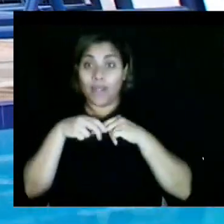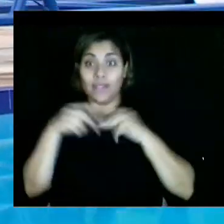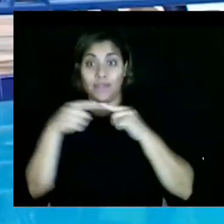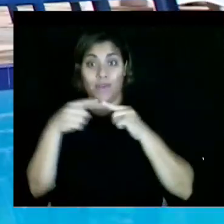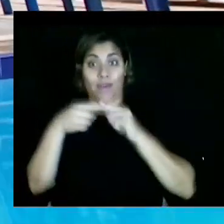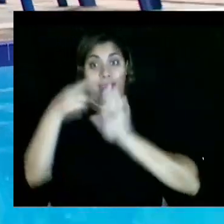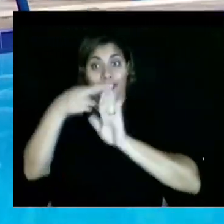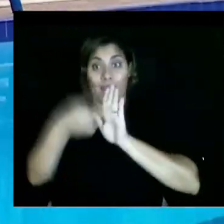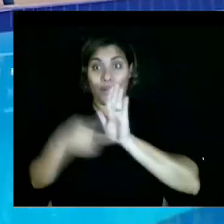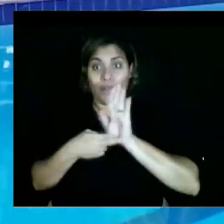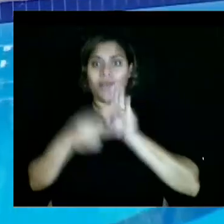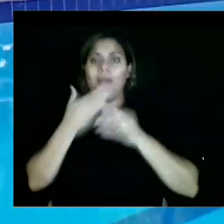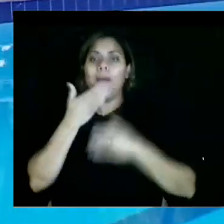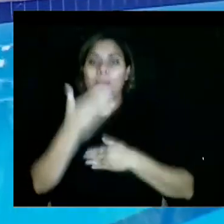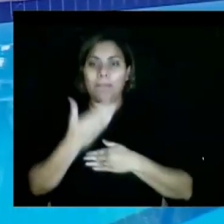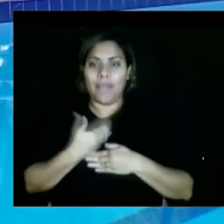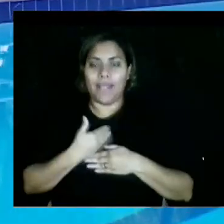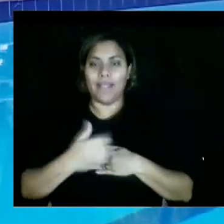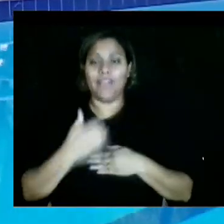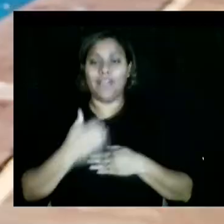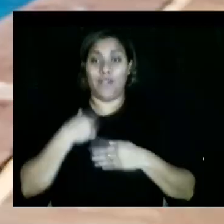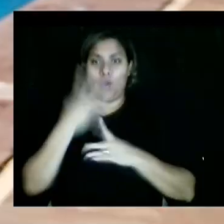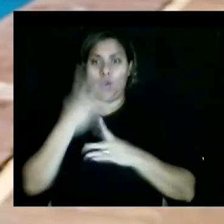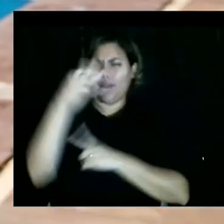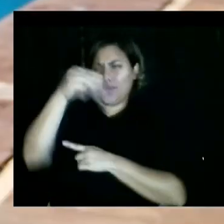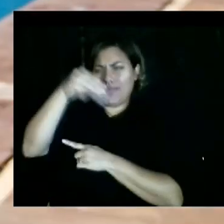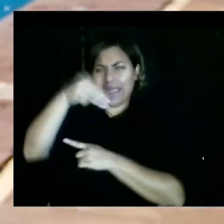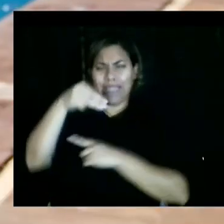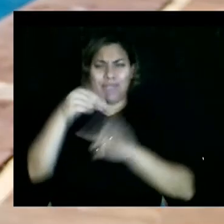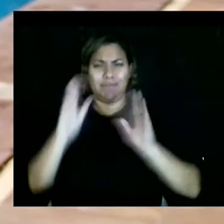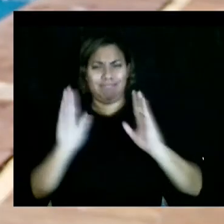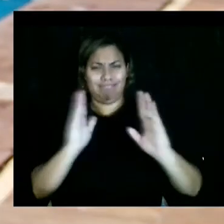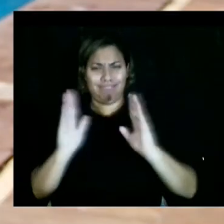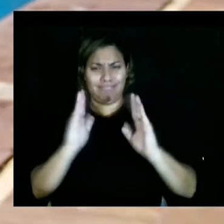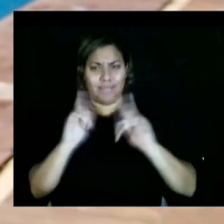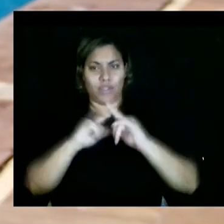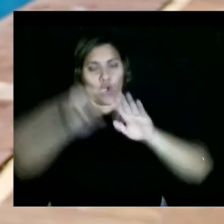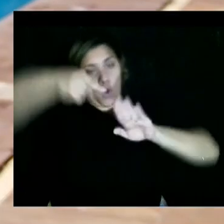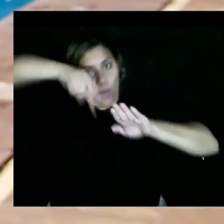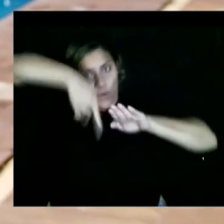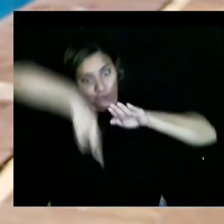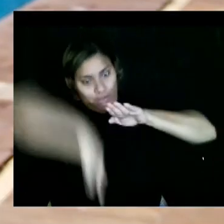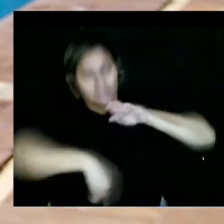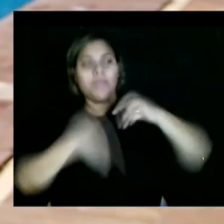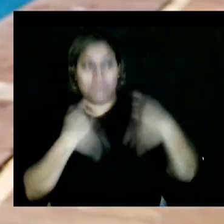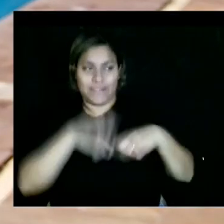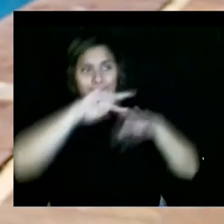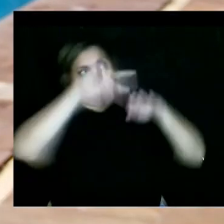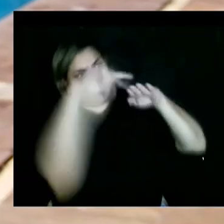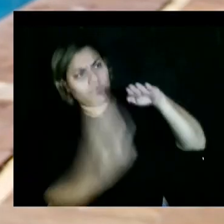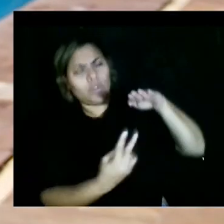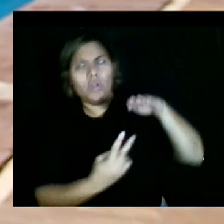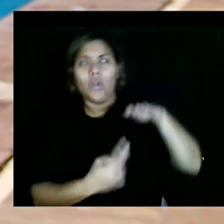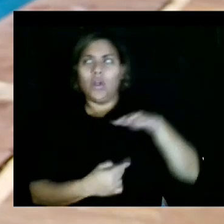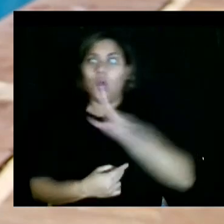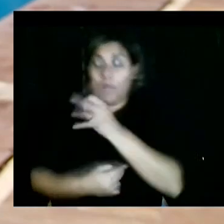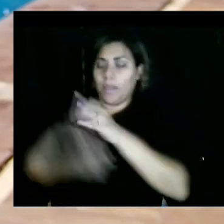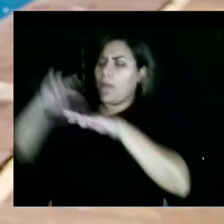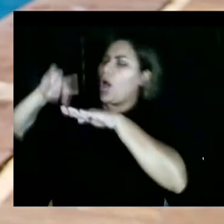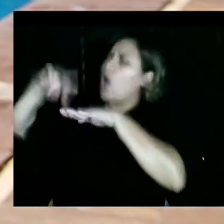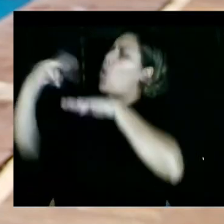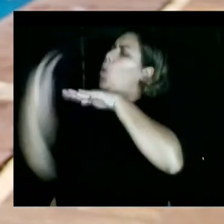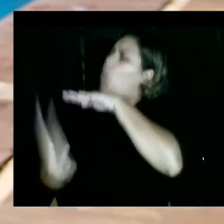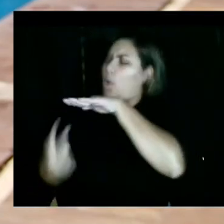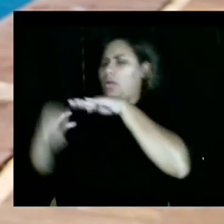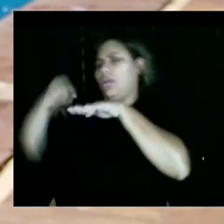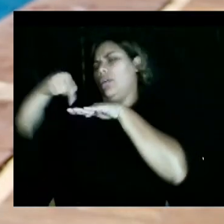4,5 metros de profundidade para a realização de saltos ornamentais. E os saltos são realizados de plataformas, como você falou, e também de